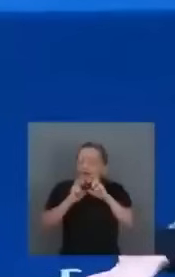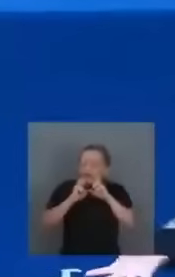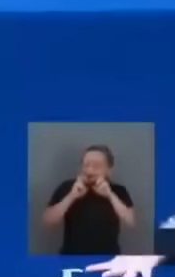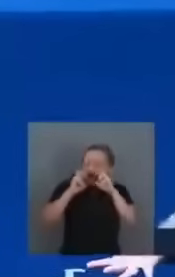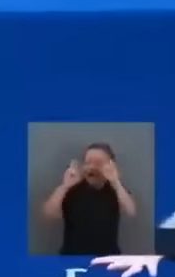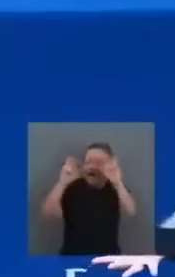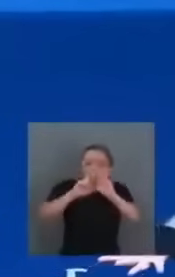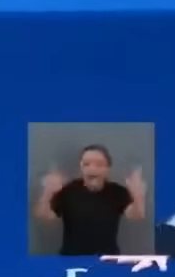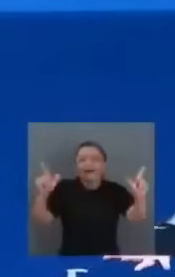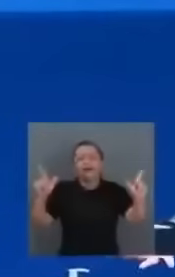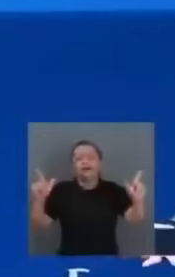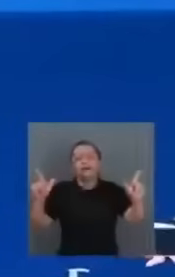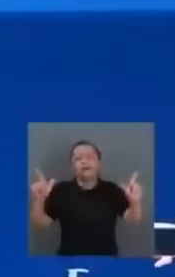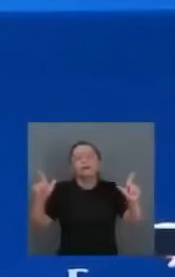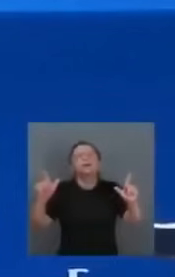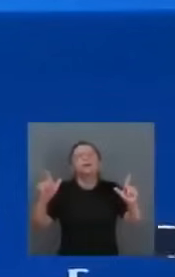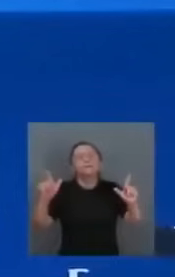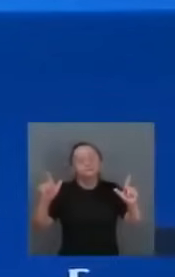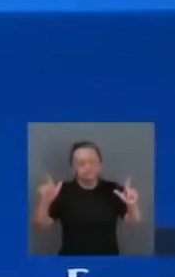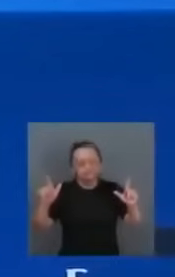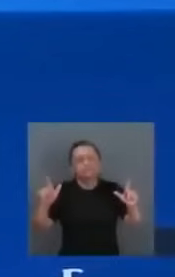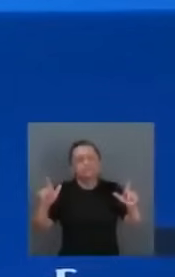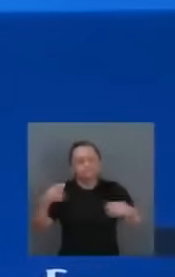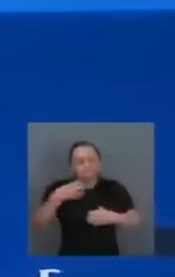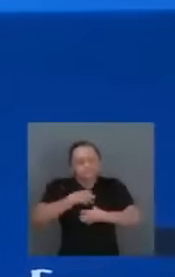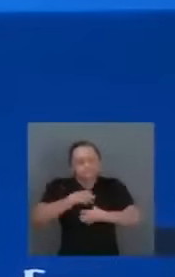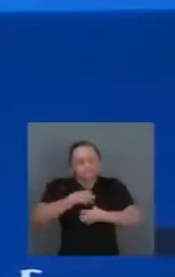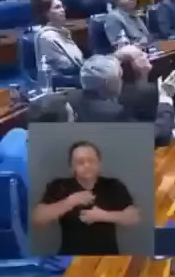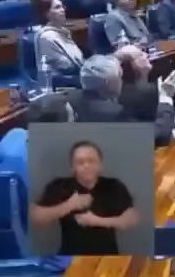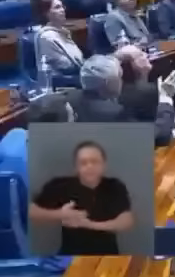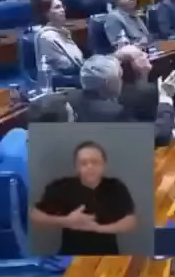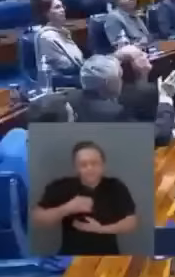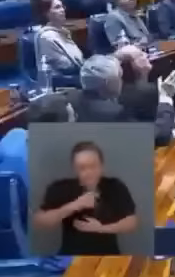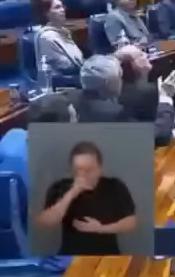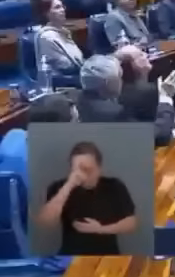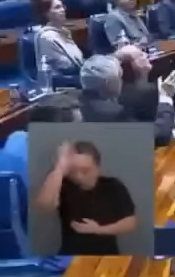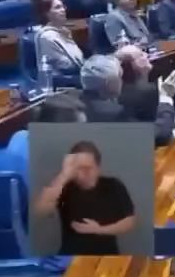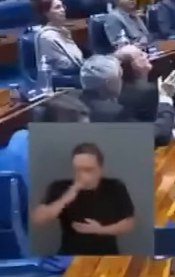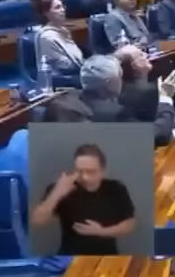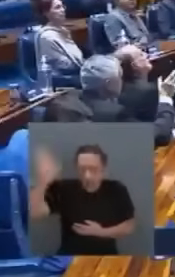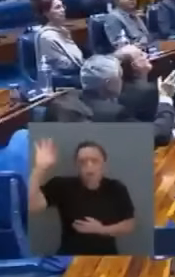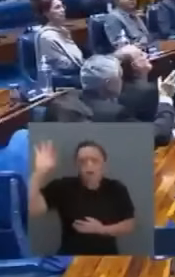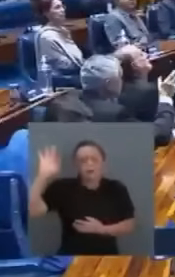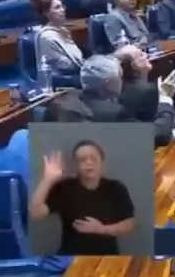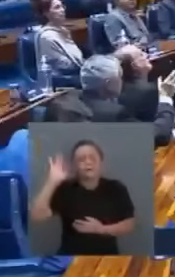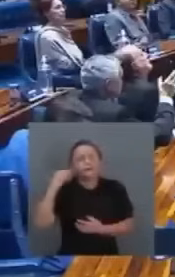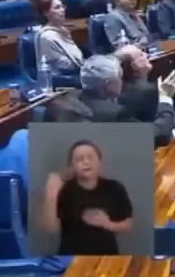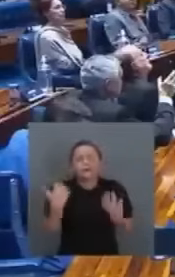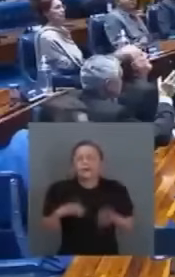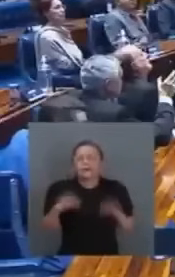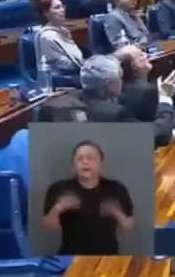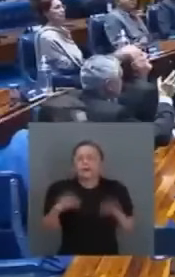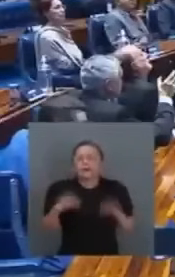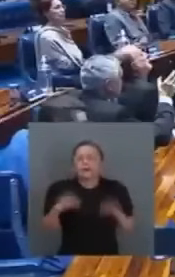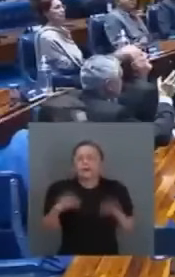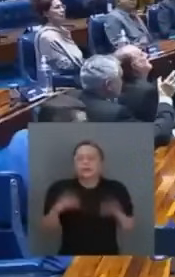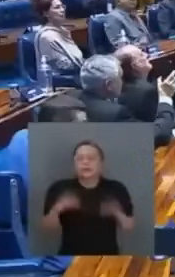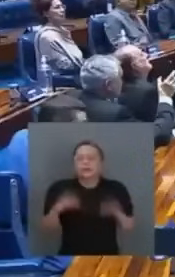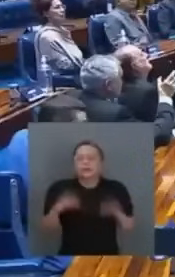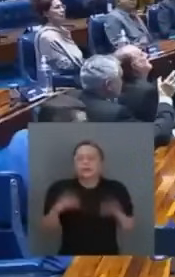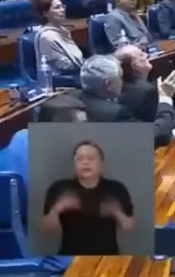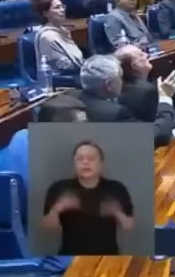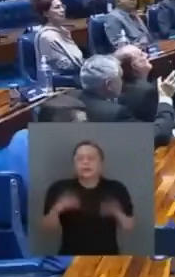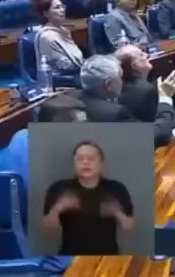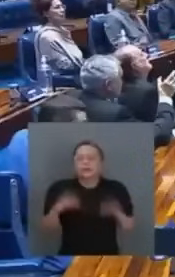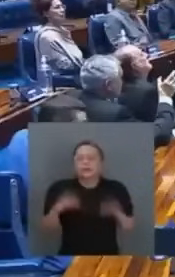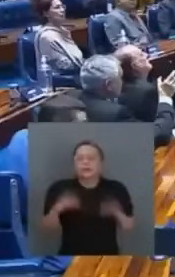bosta. O bebê sentiu a dor intensa. E por um momento, a escuridão tentou envolver. O bebê sentiu